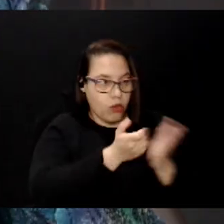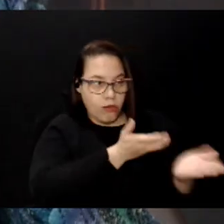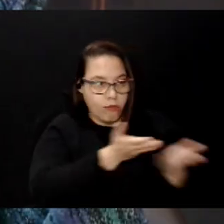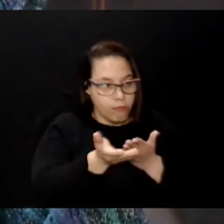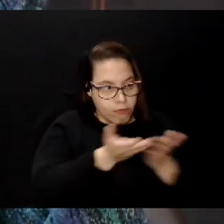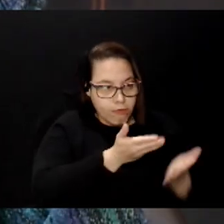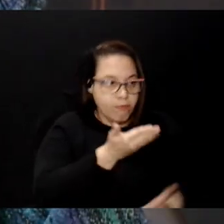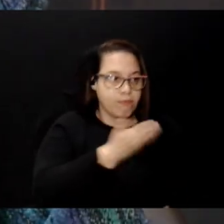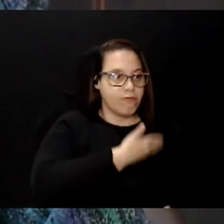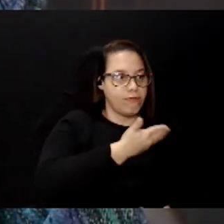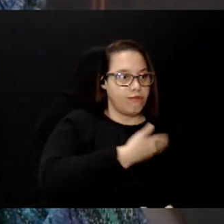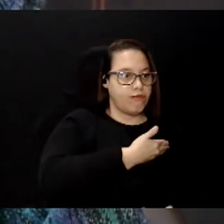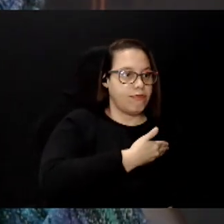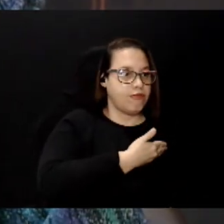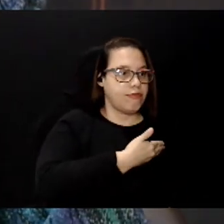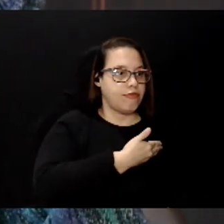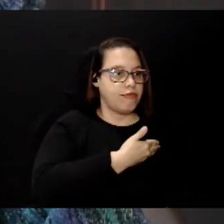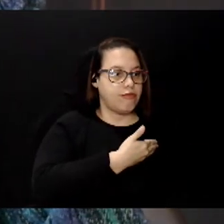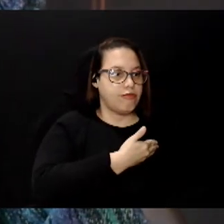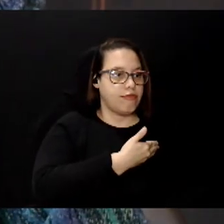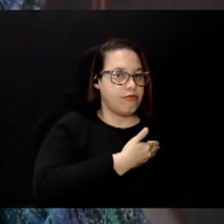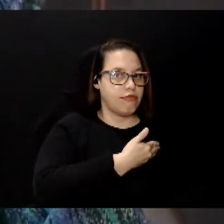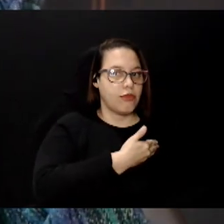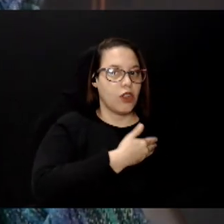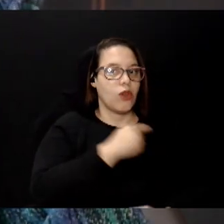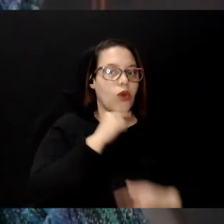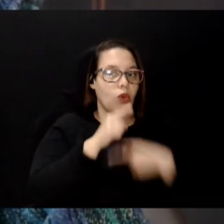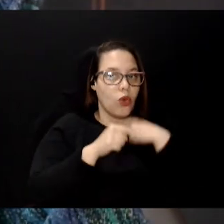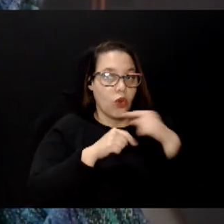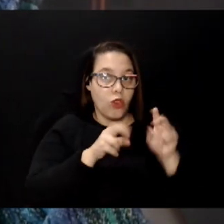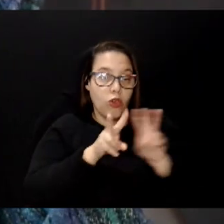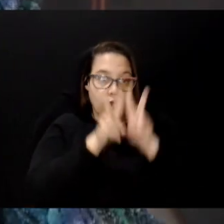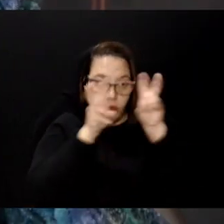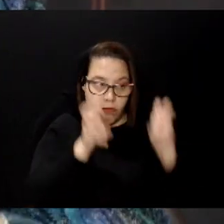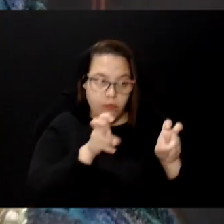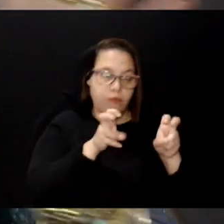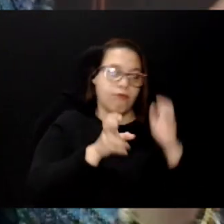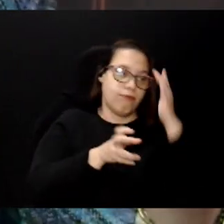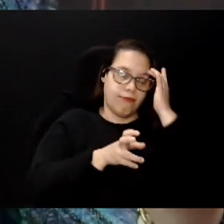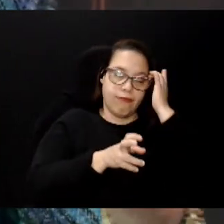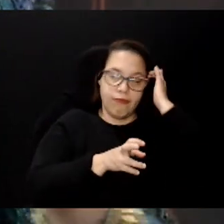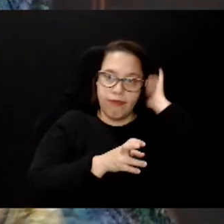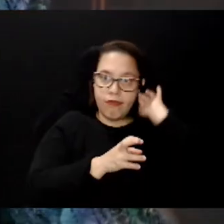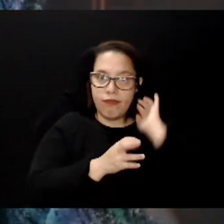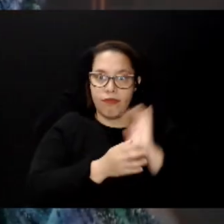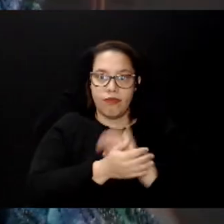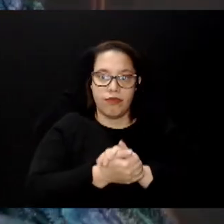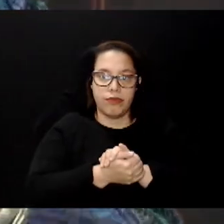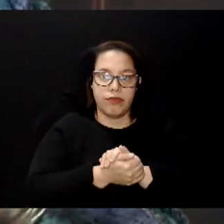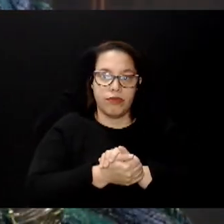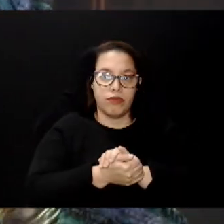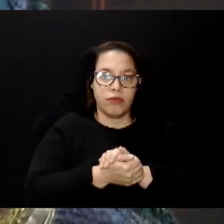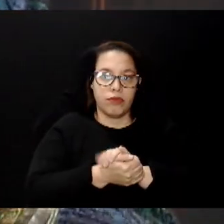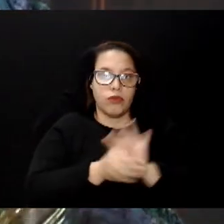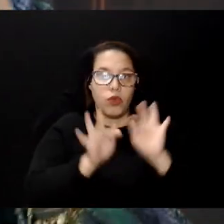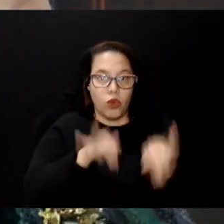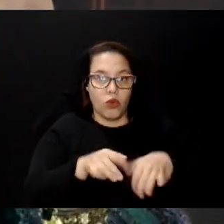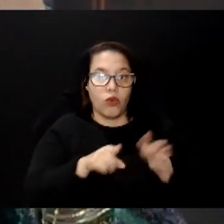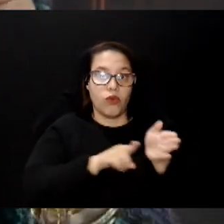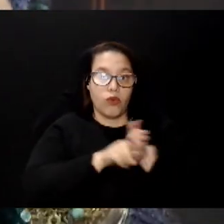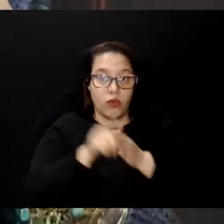né, tirar a teima, vamos dizer assim. Sim. E uma última questão